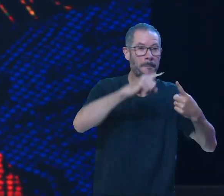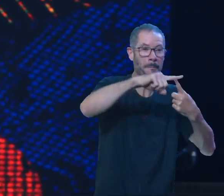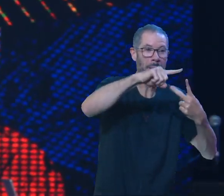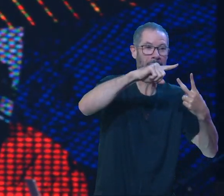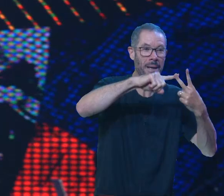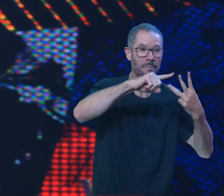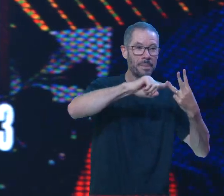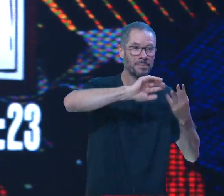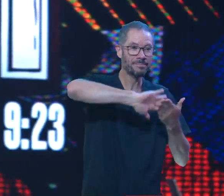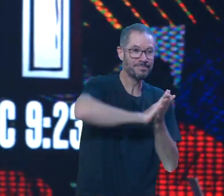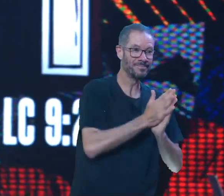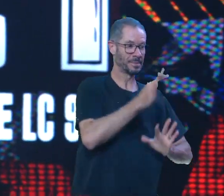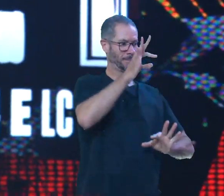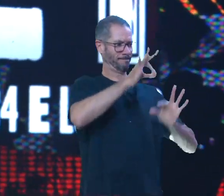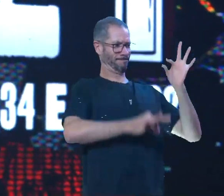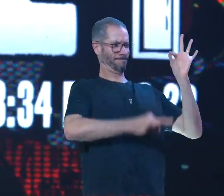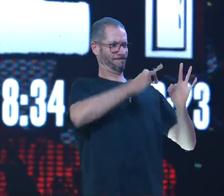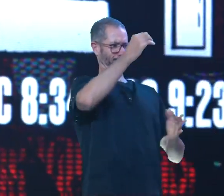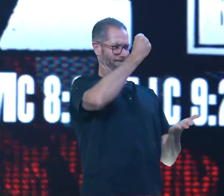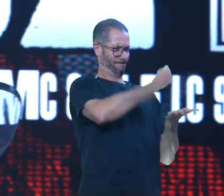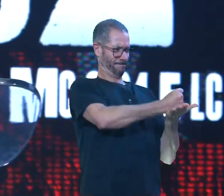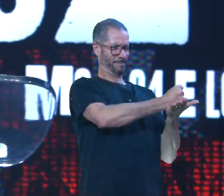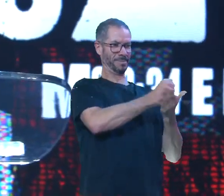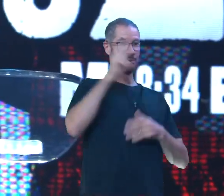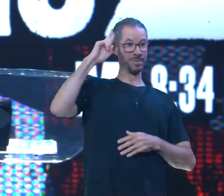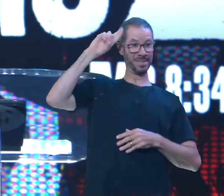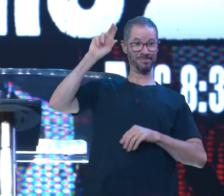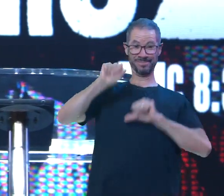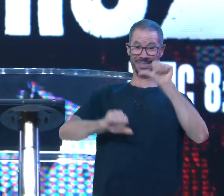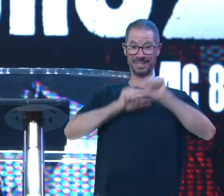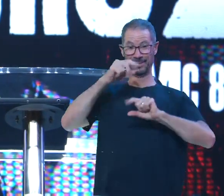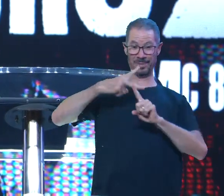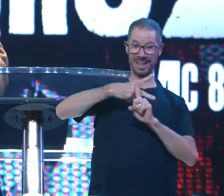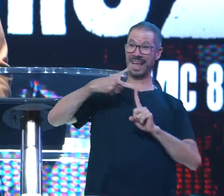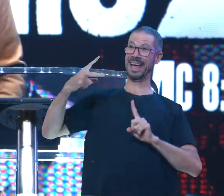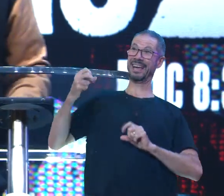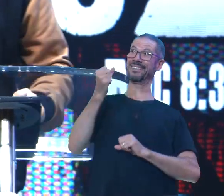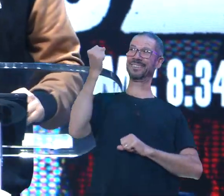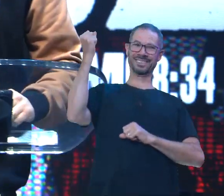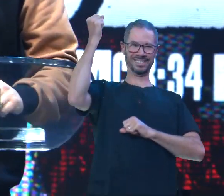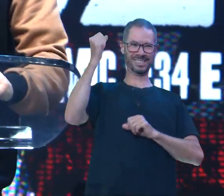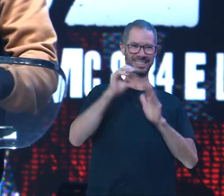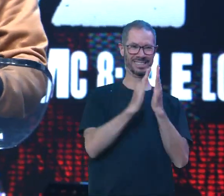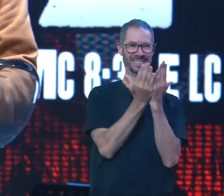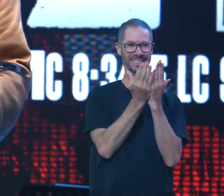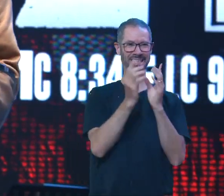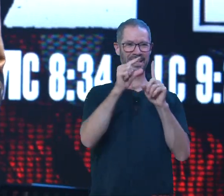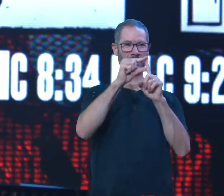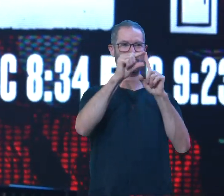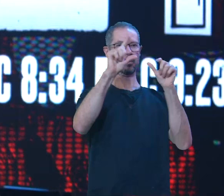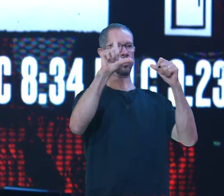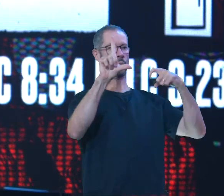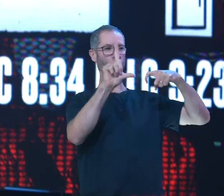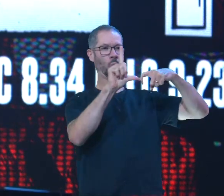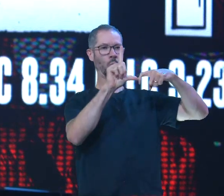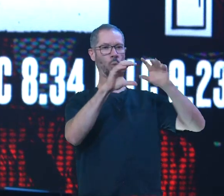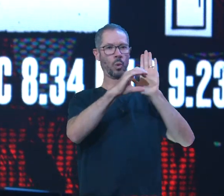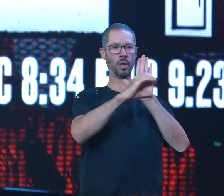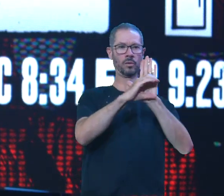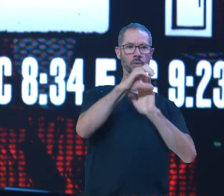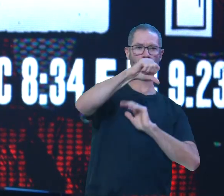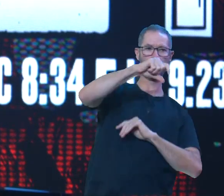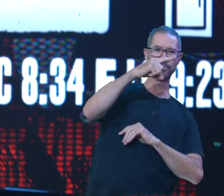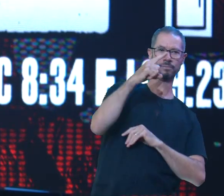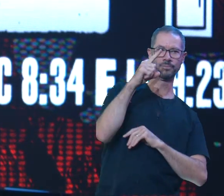derrota, de julgamento, que o Senhor transforma em vitória. Abre a tua Bíblia no livro de Lucas, capítulo 9, a partir do versículo